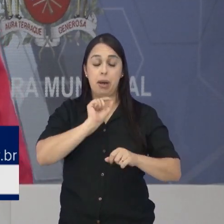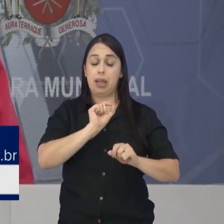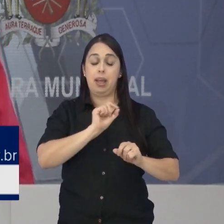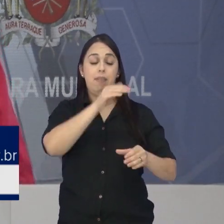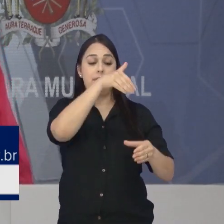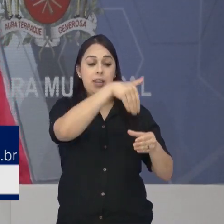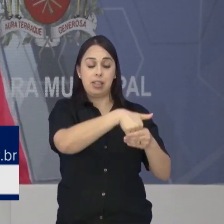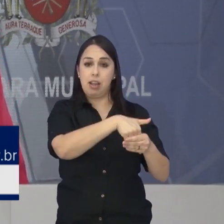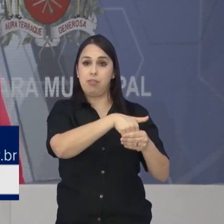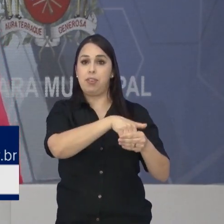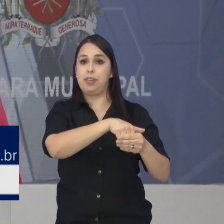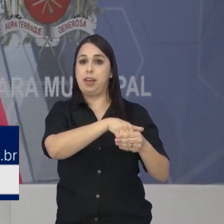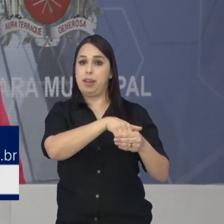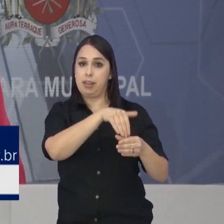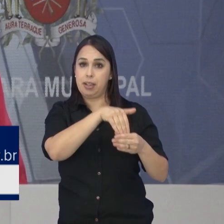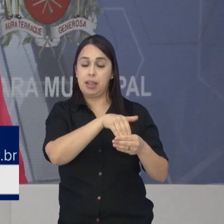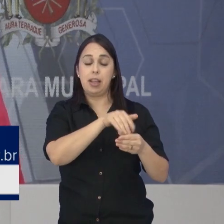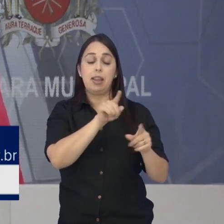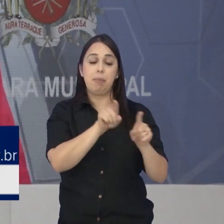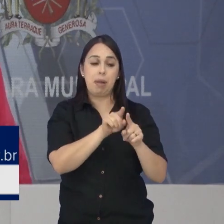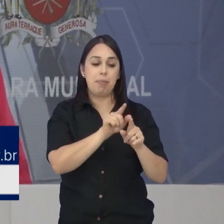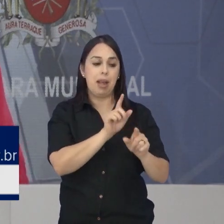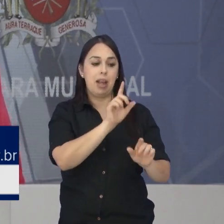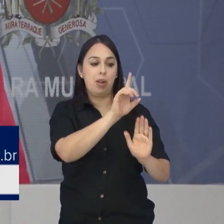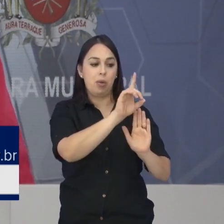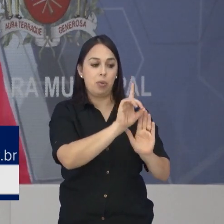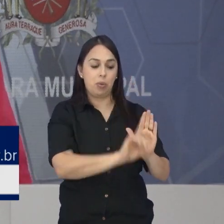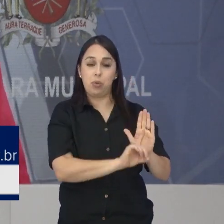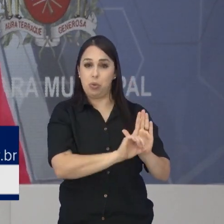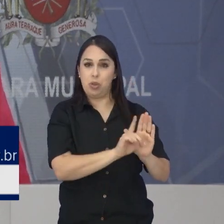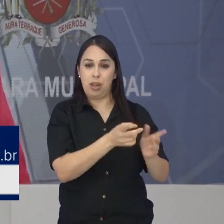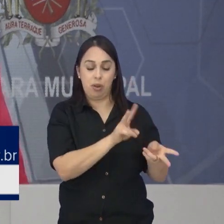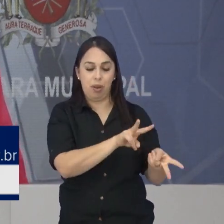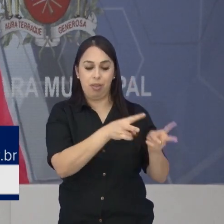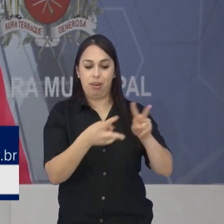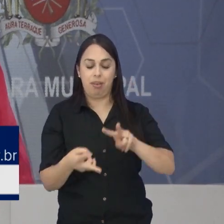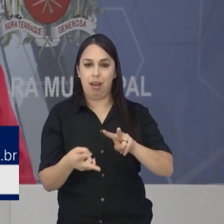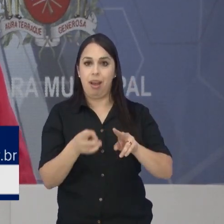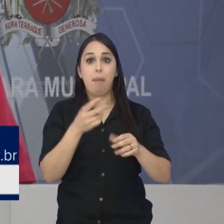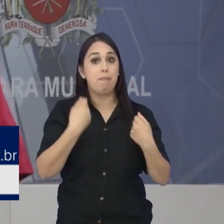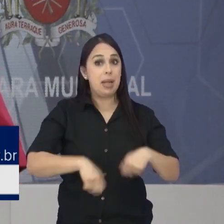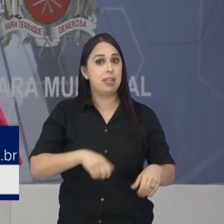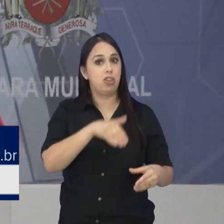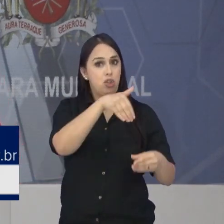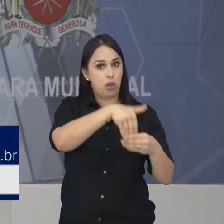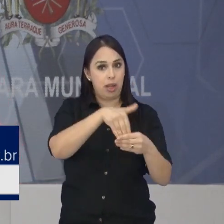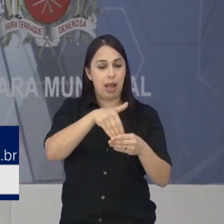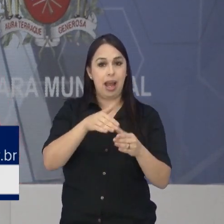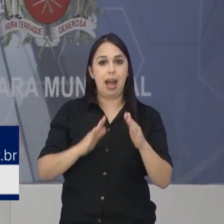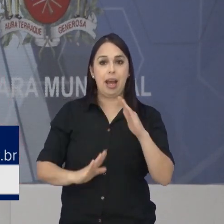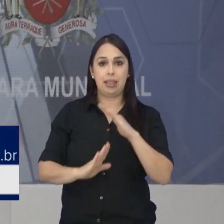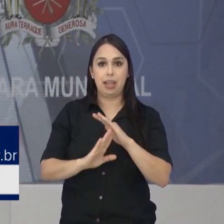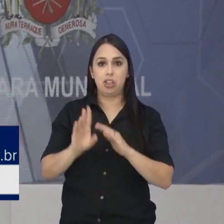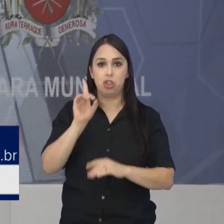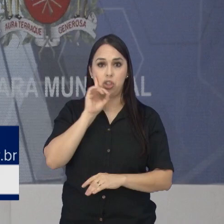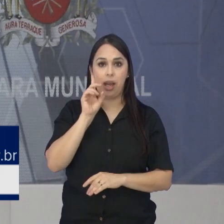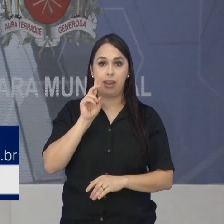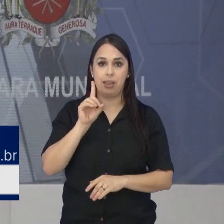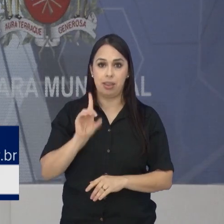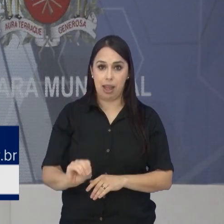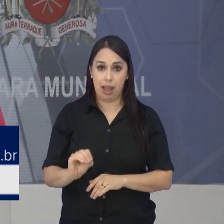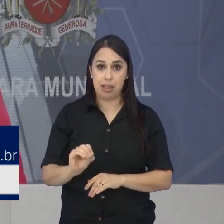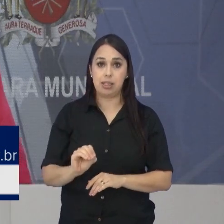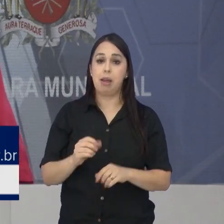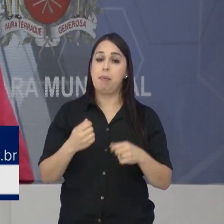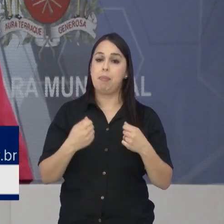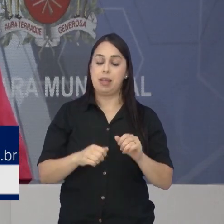para a troca do cargo de diretor. Existe, até o dia 10 do mês, tem que se apontar uma